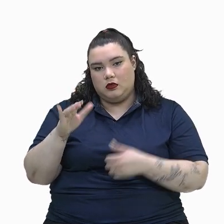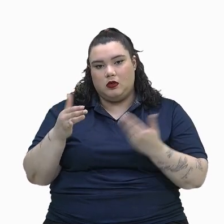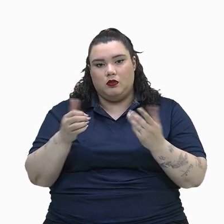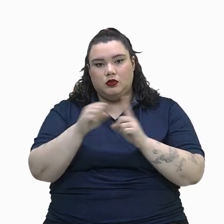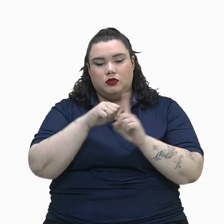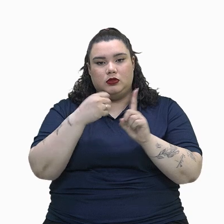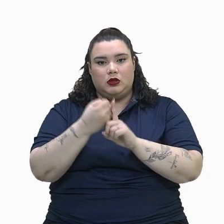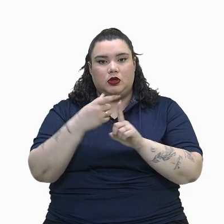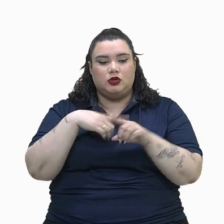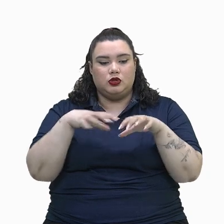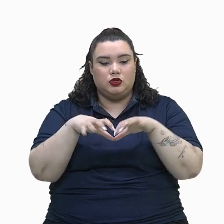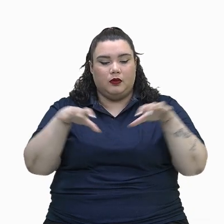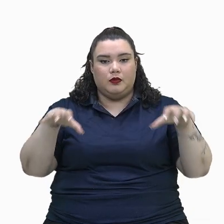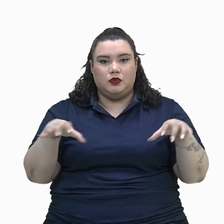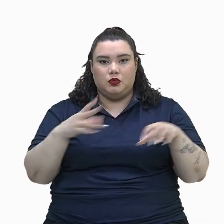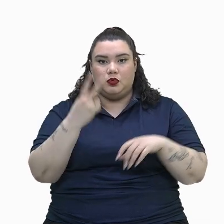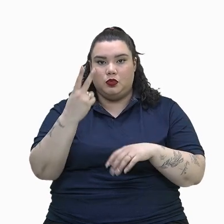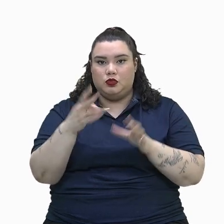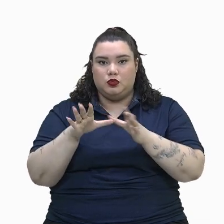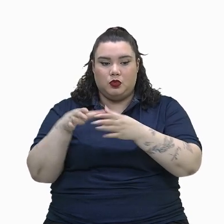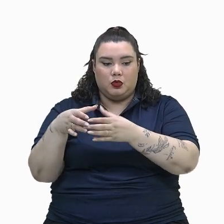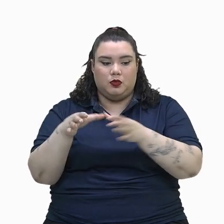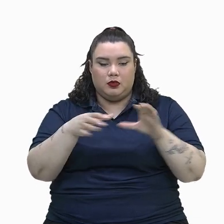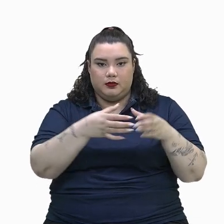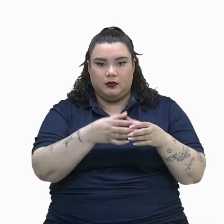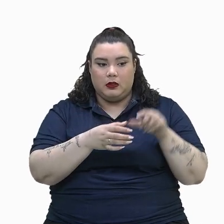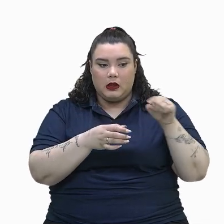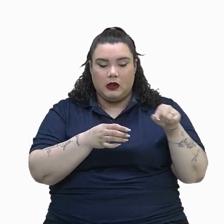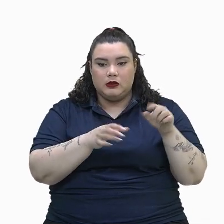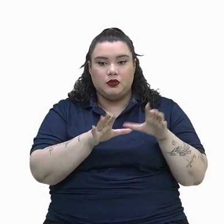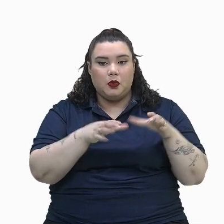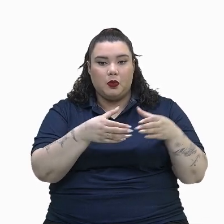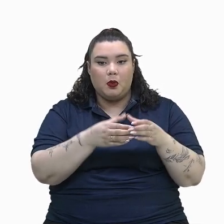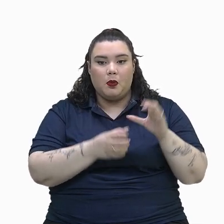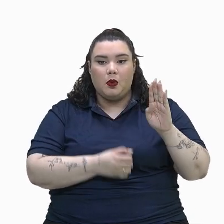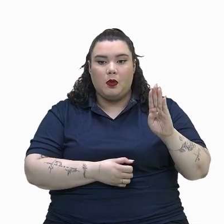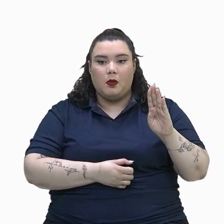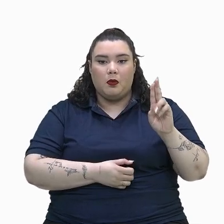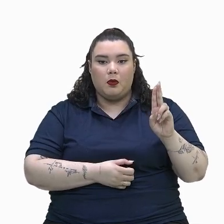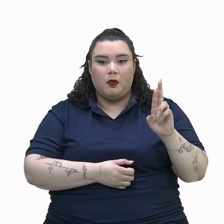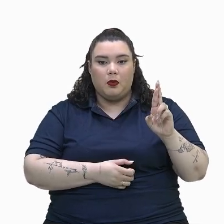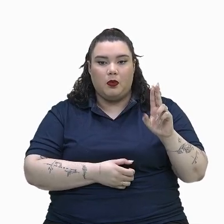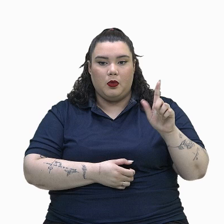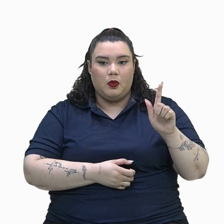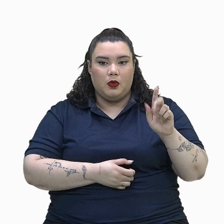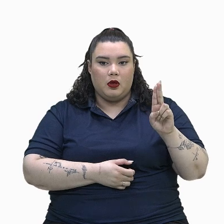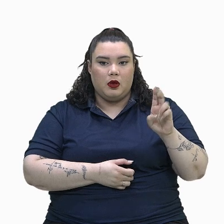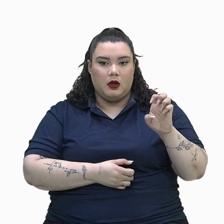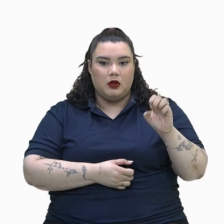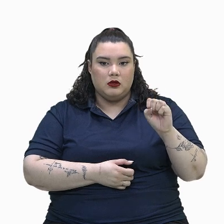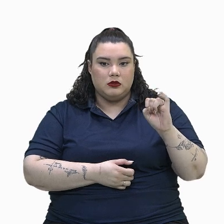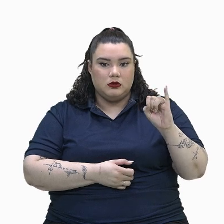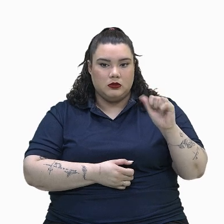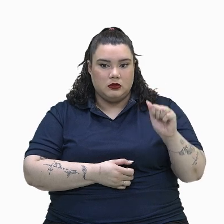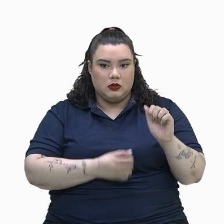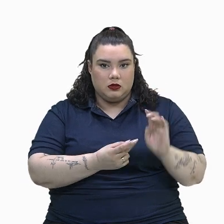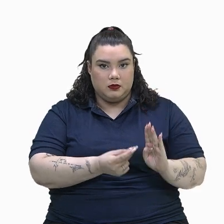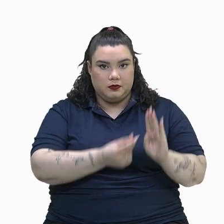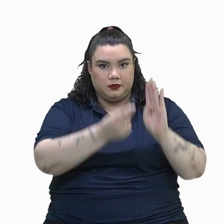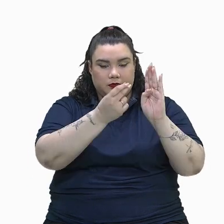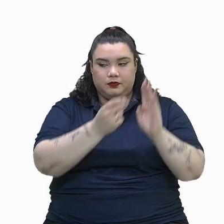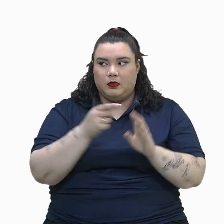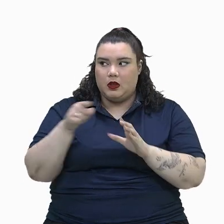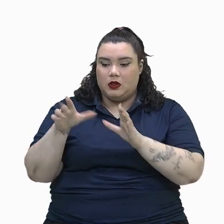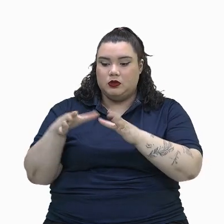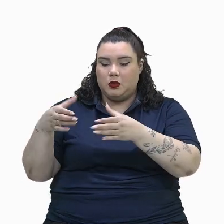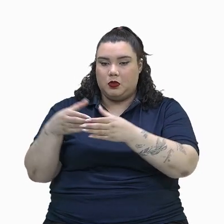a classe da burguesia, que são aqueles que detêm os meios de produção, e o proletariado, que é o trabalhador